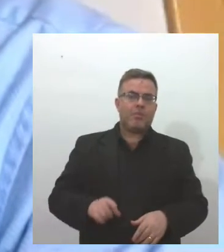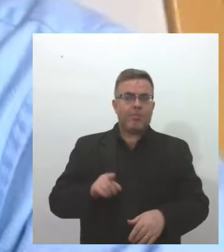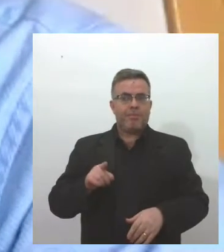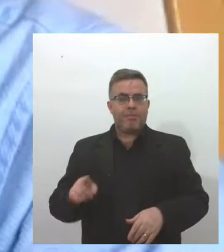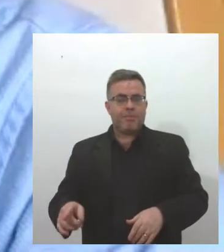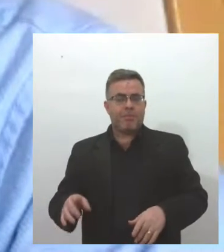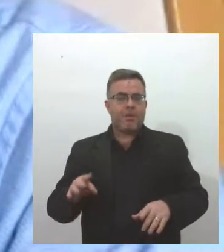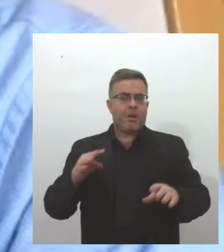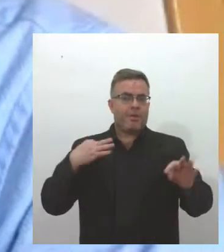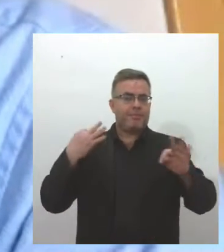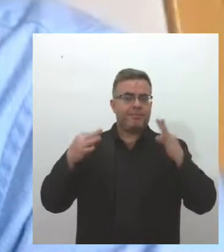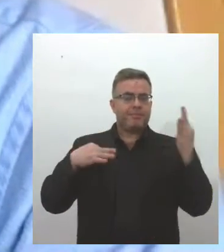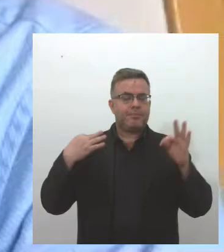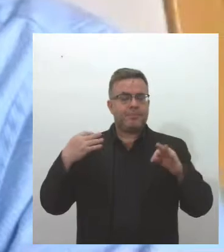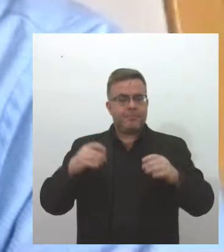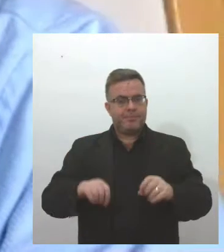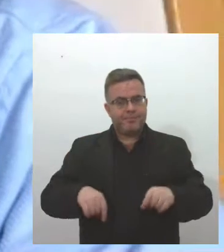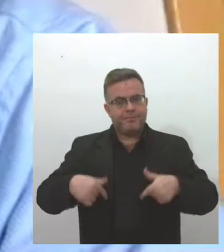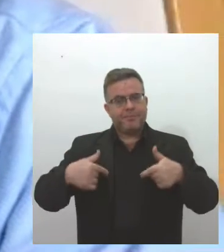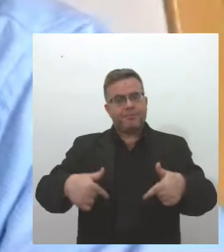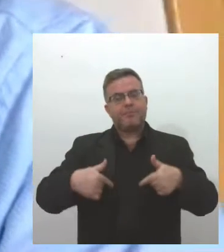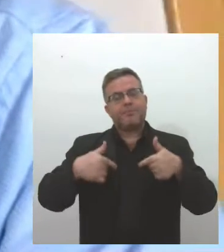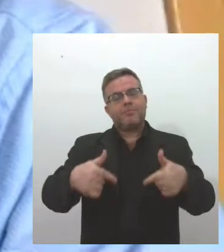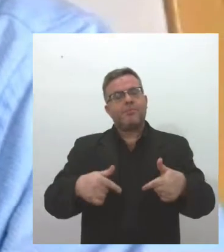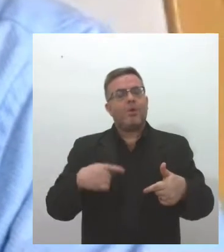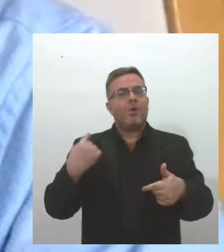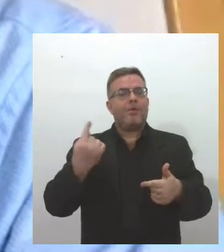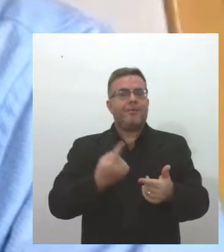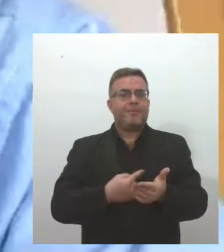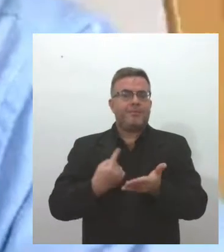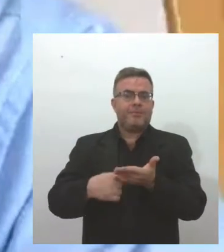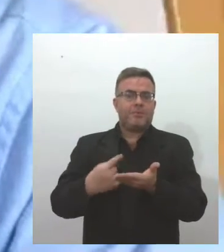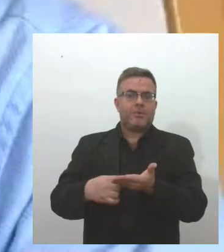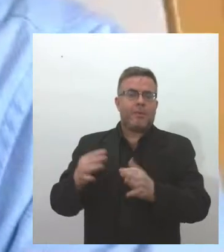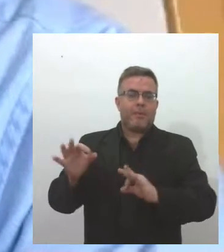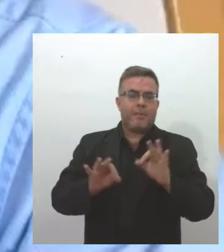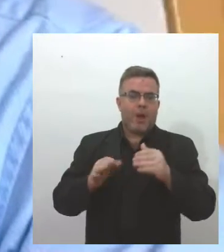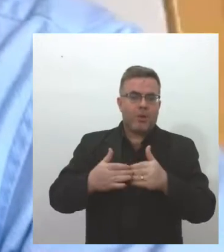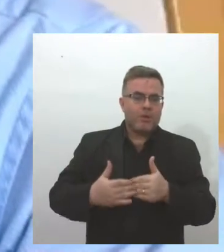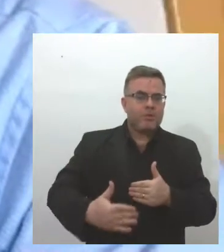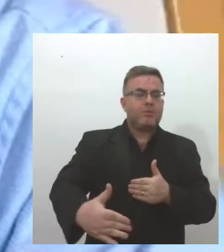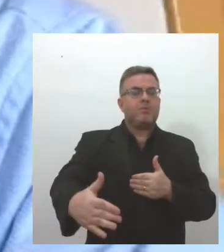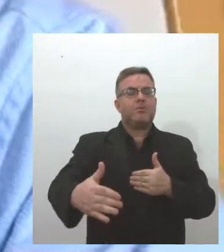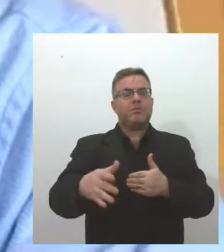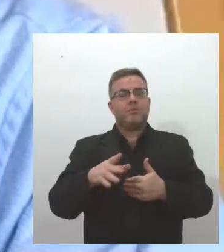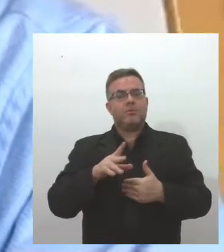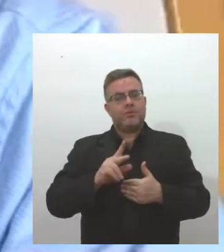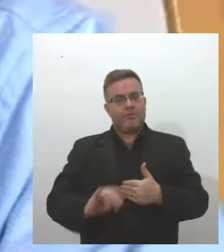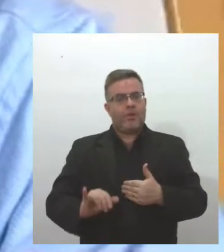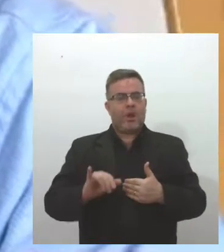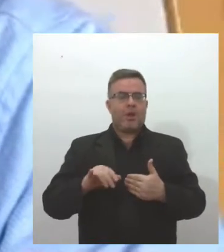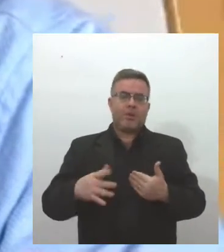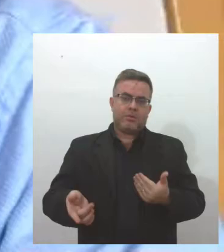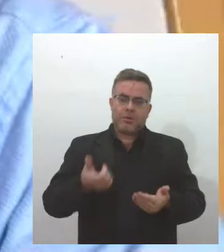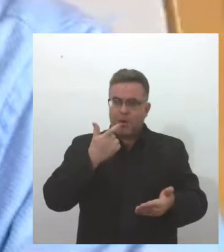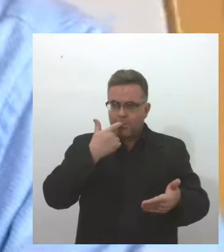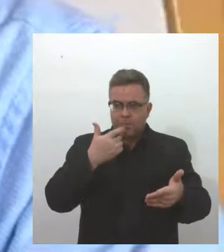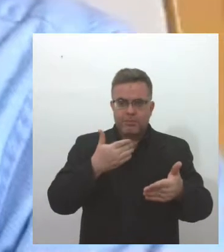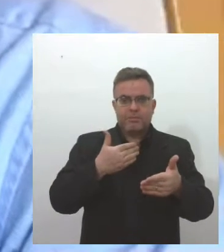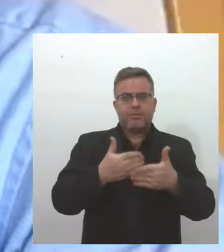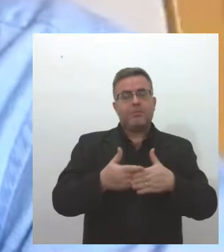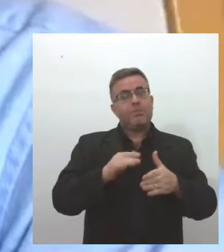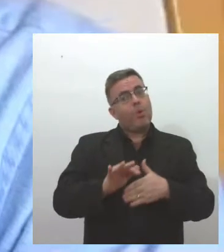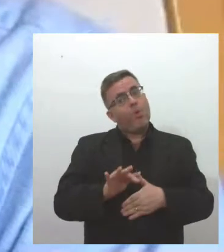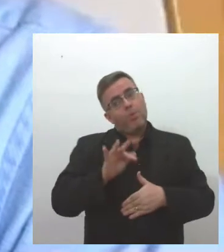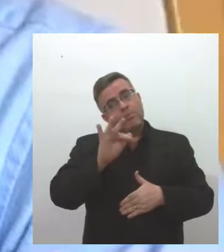planejamento, das nossas ações, daquilo que ainda está por vir, ainda no curto prazo, no médio prazo, no longo